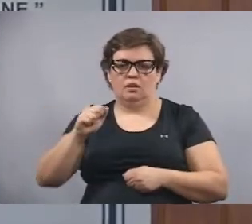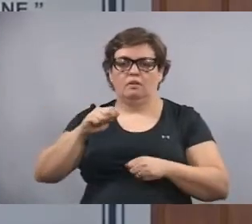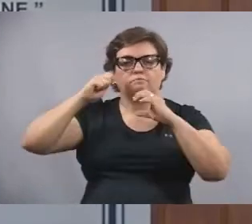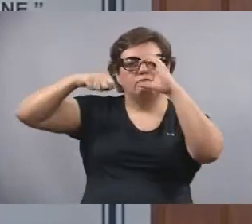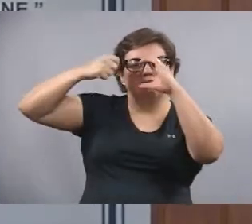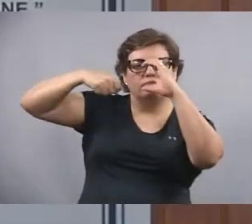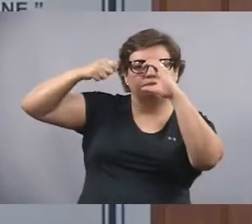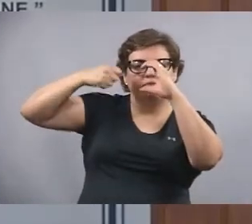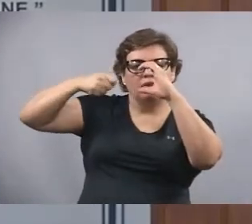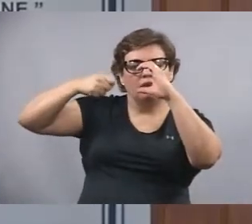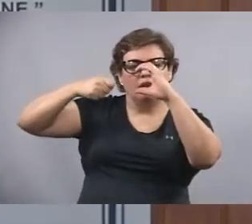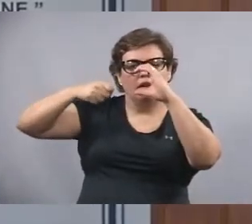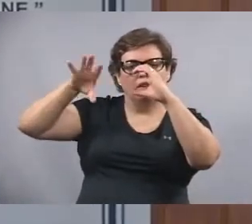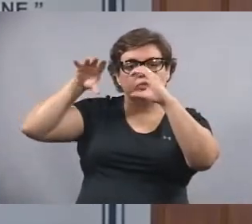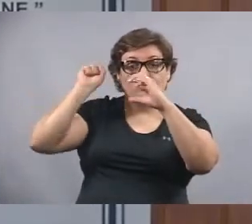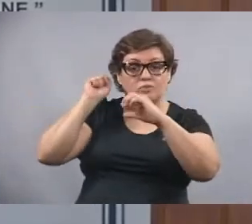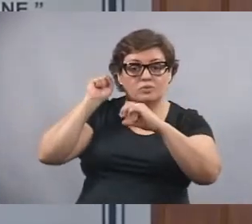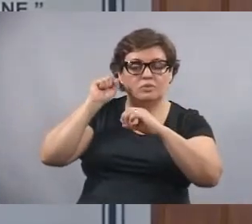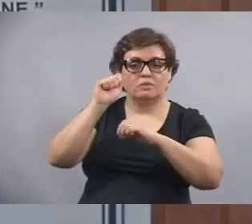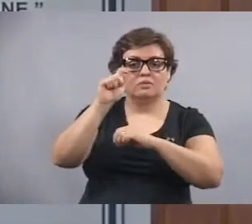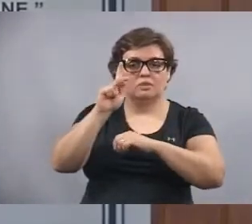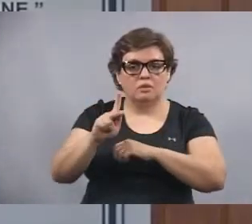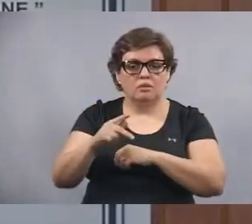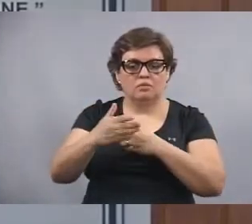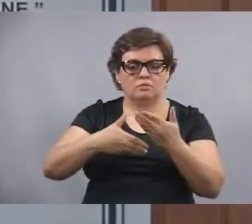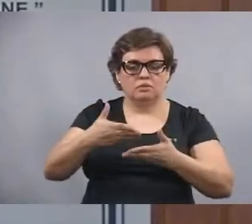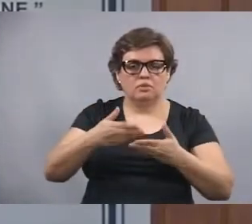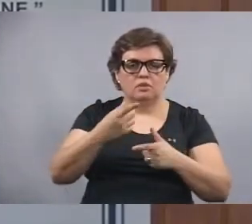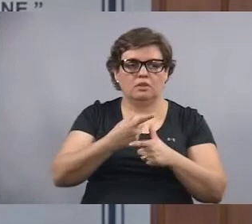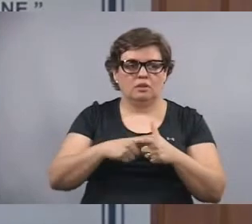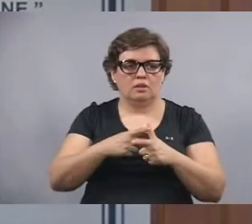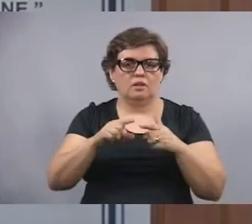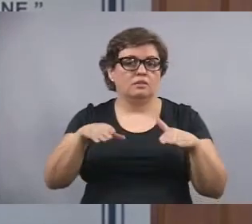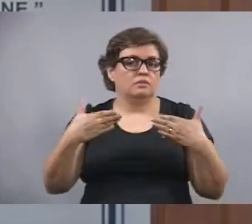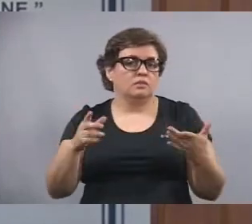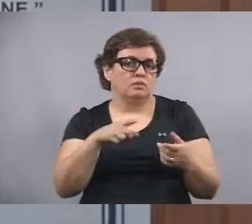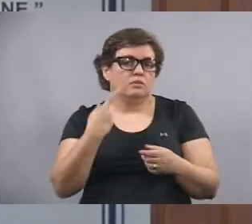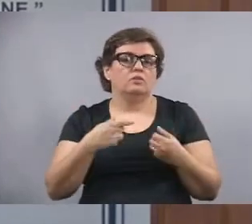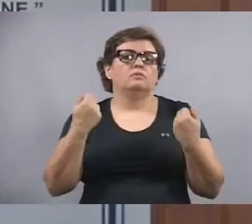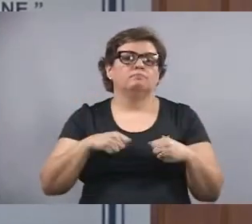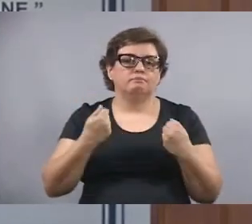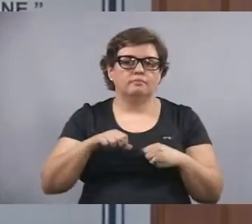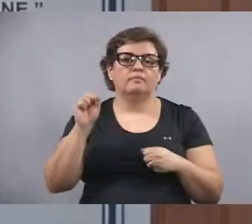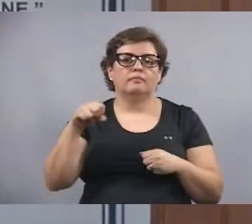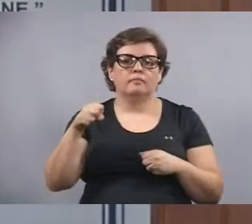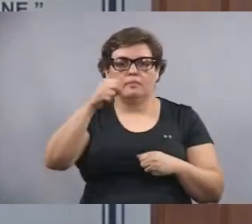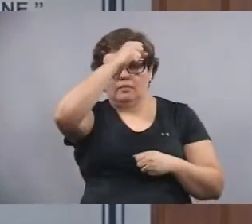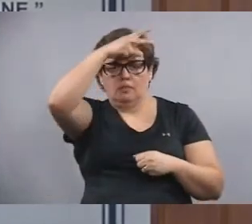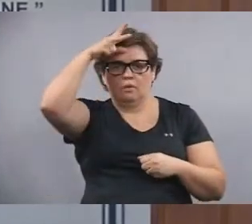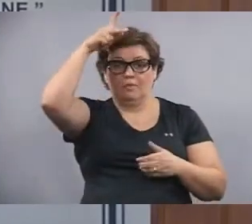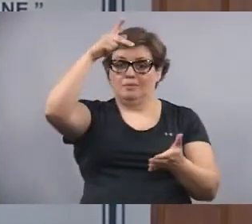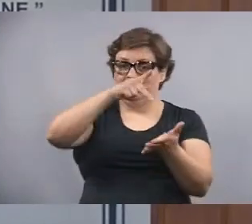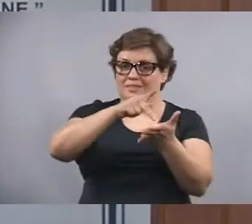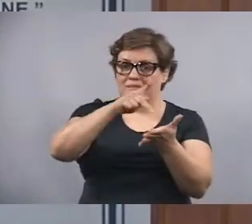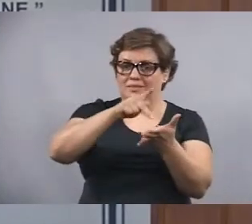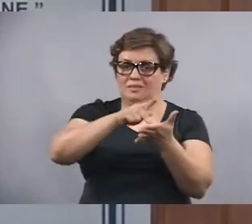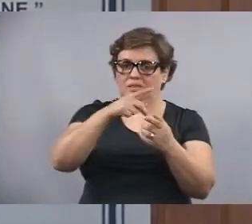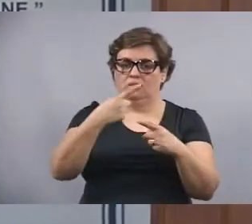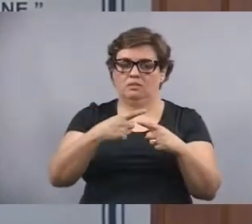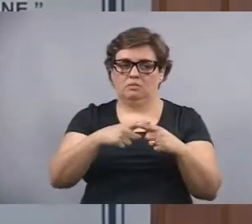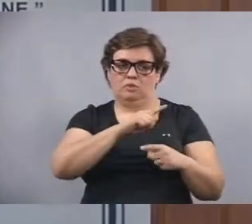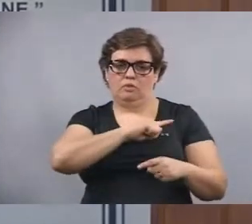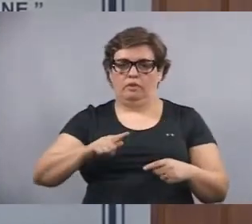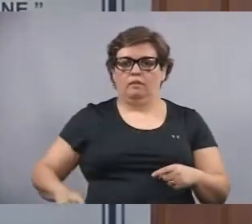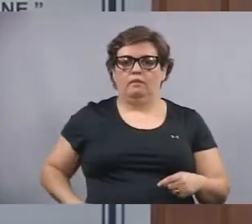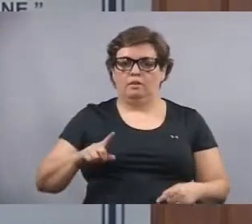aposentados. Ouça os aposentados, servidores, os problemas. Então, nós precisamos, sim, um prefeito real, porque o governo